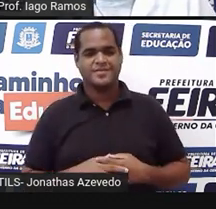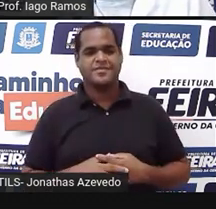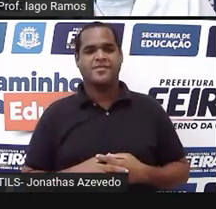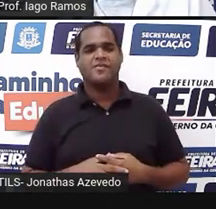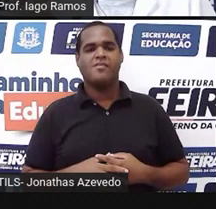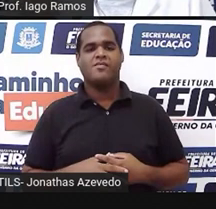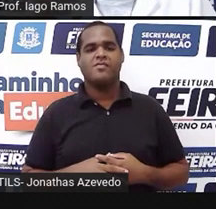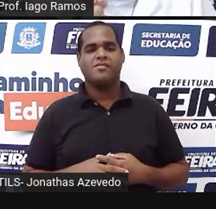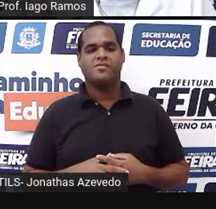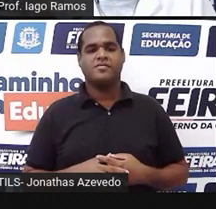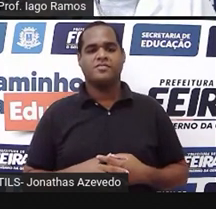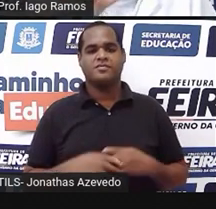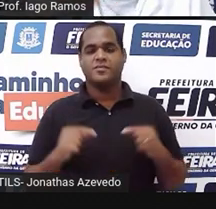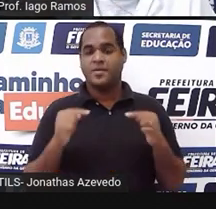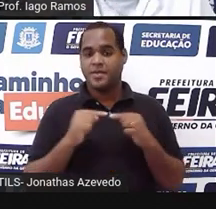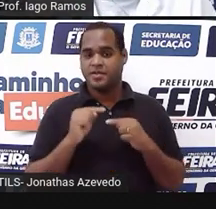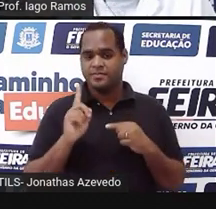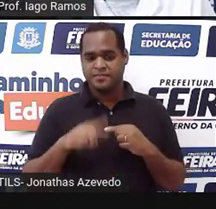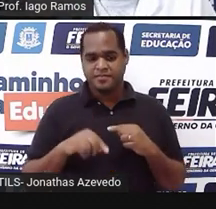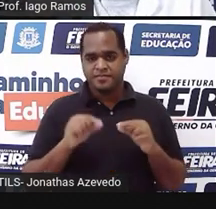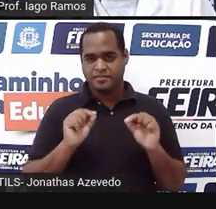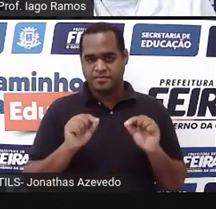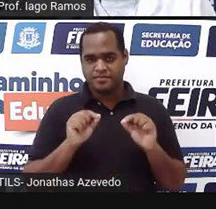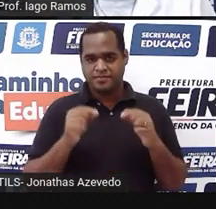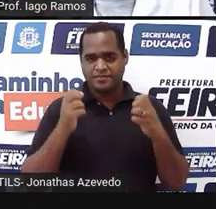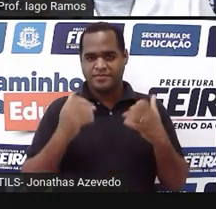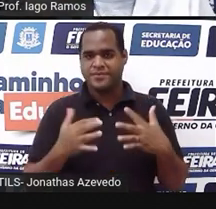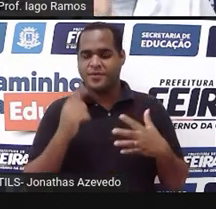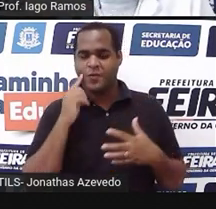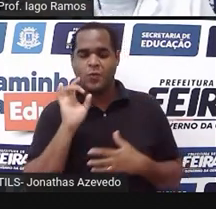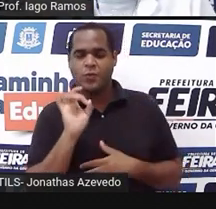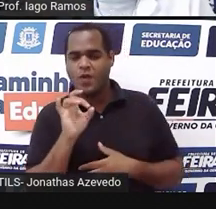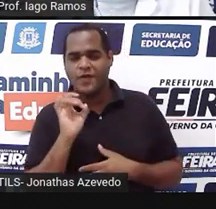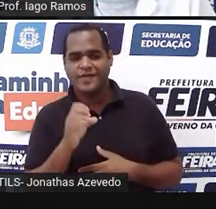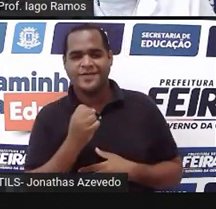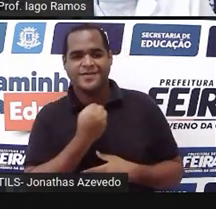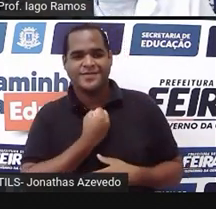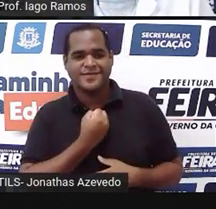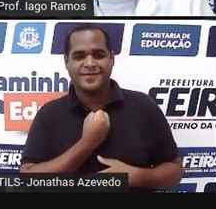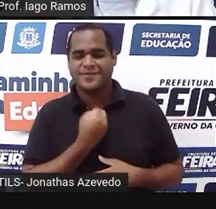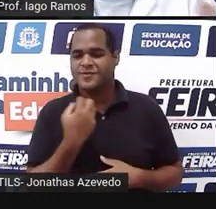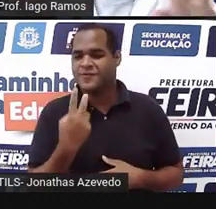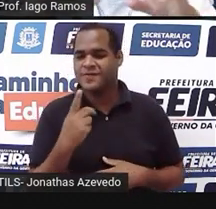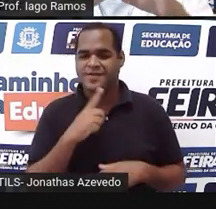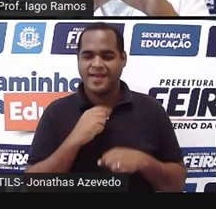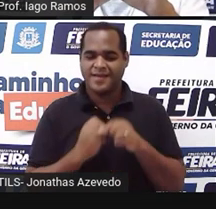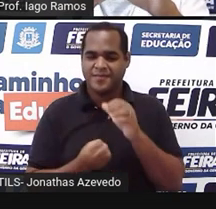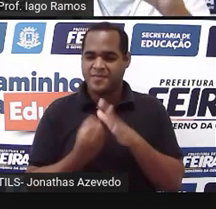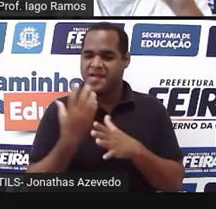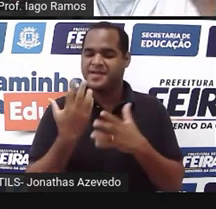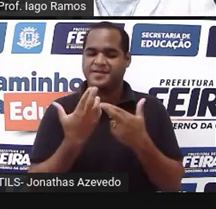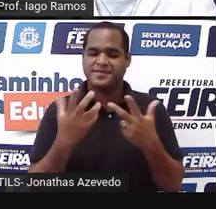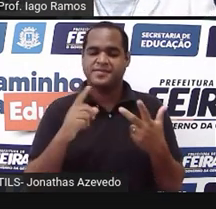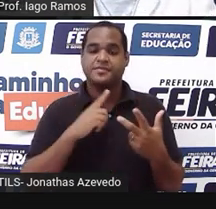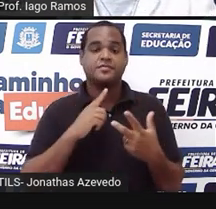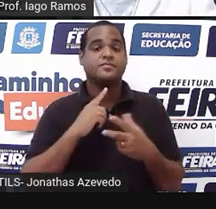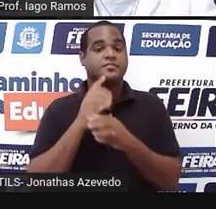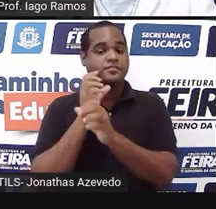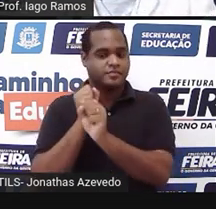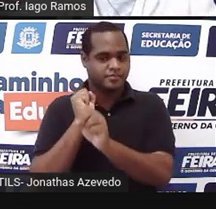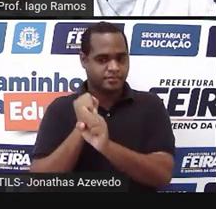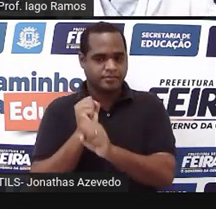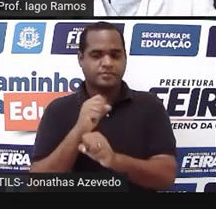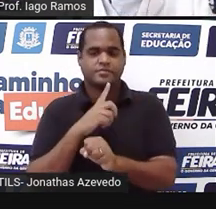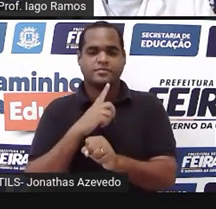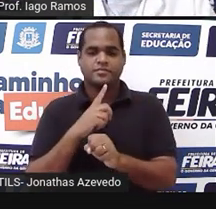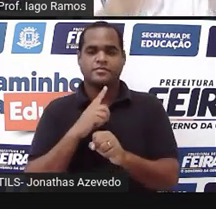e com apenas um daqueles dois aparecendo ali embaixo apenas um número dois aparecendo embaixo então eu escrevo a soma do que